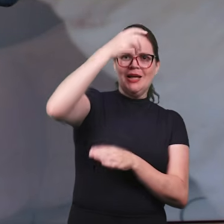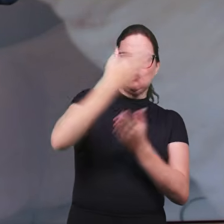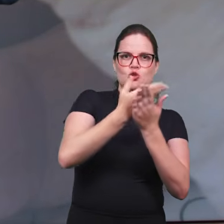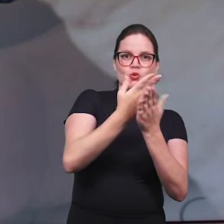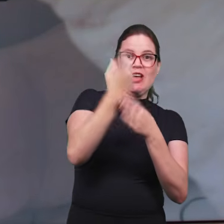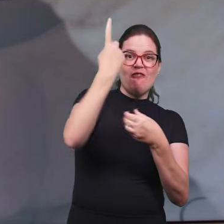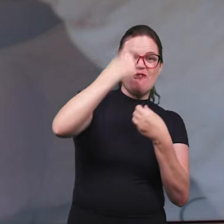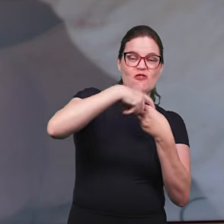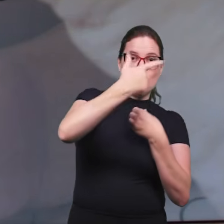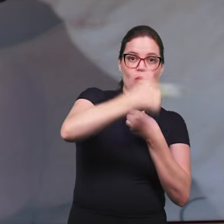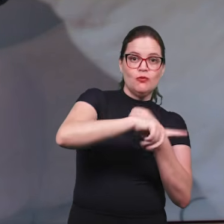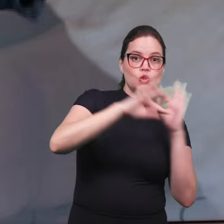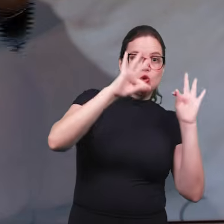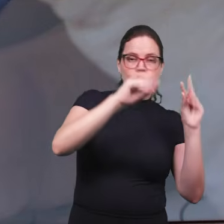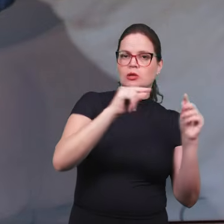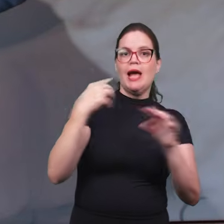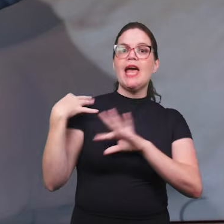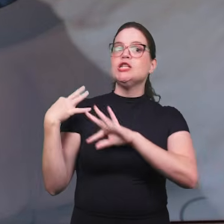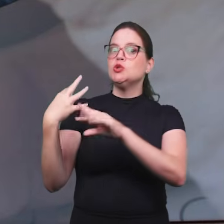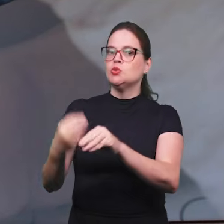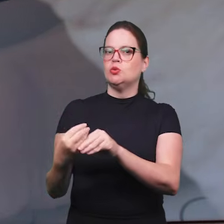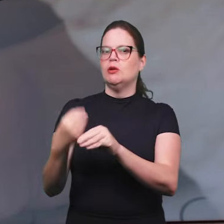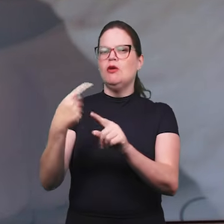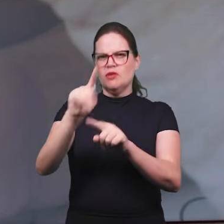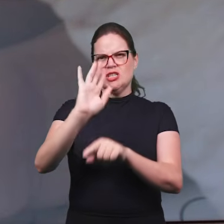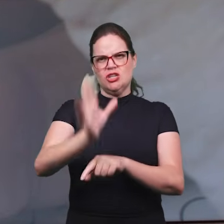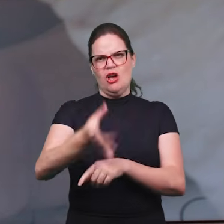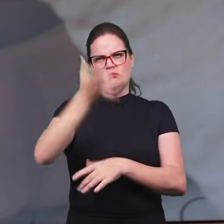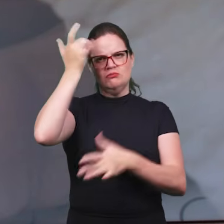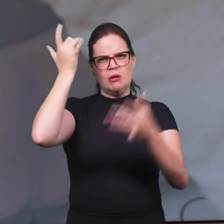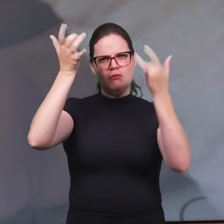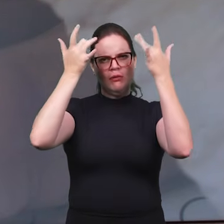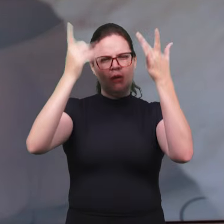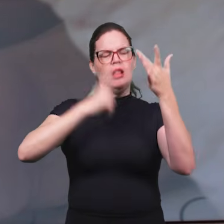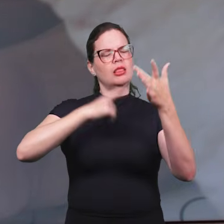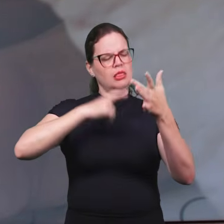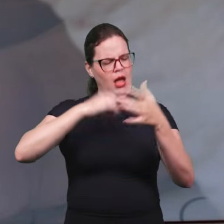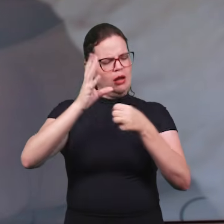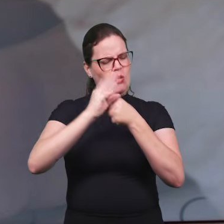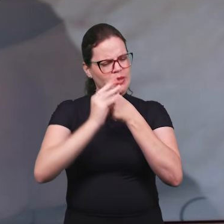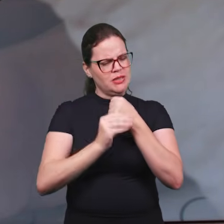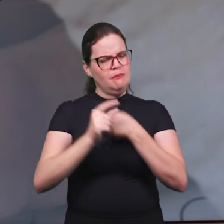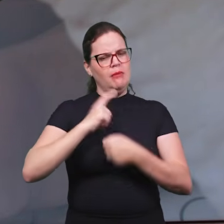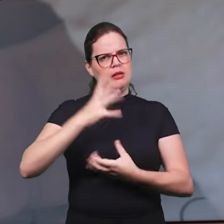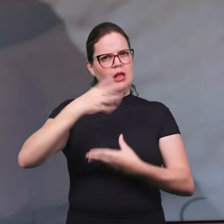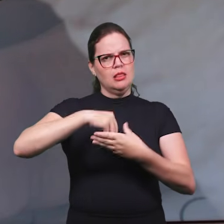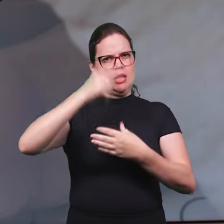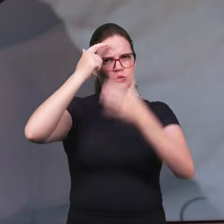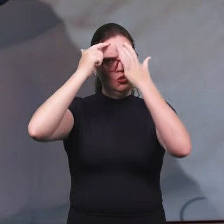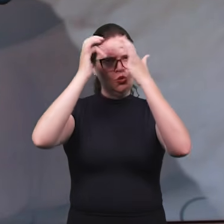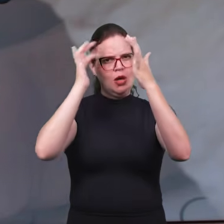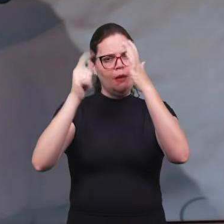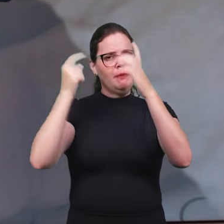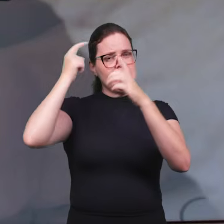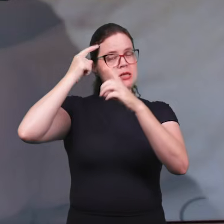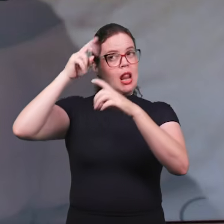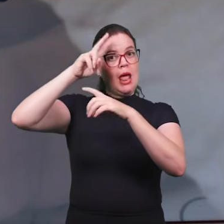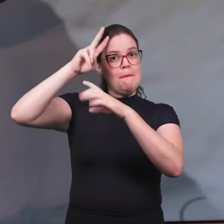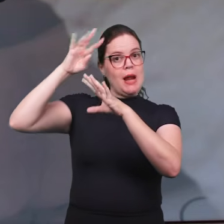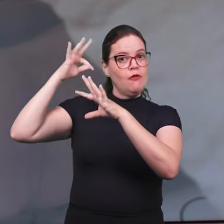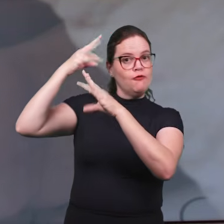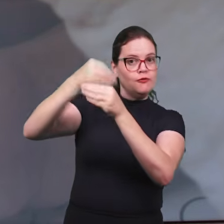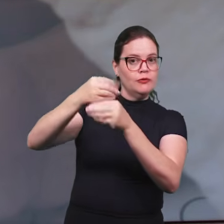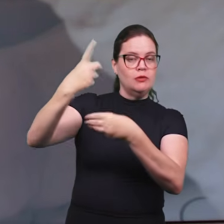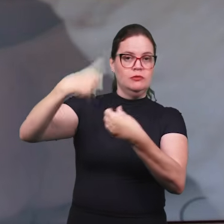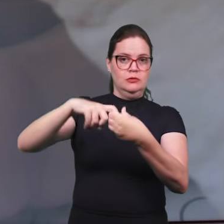já tem o conhecimento de muitas coisas que você estudou. Só está lá, guardadinho lá na sua mente. Você precisa resgatar